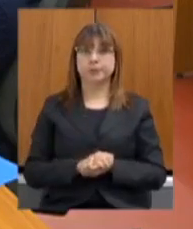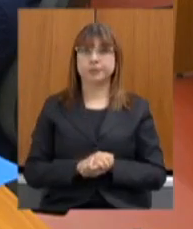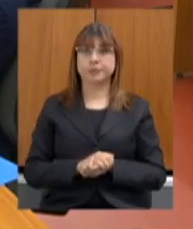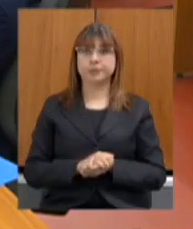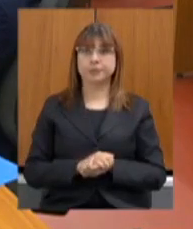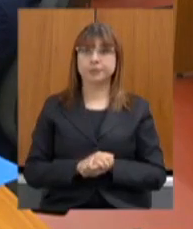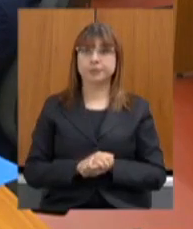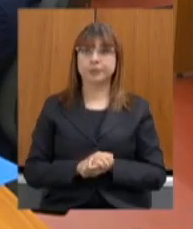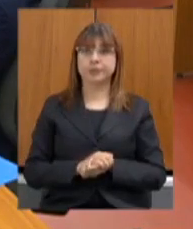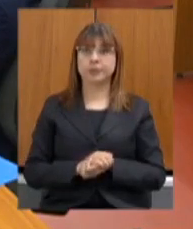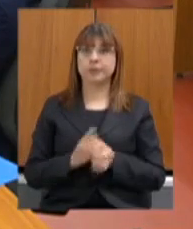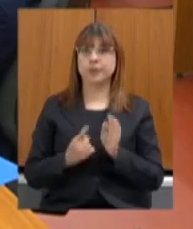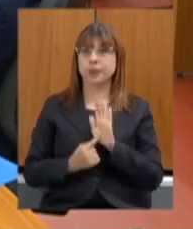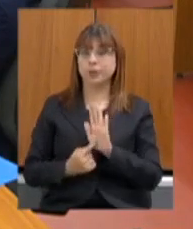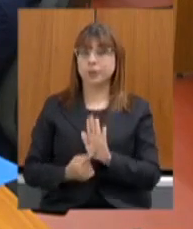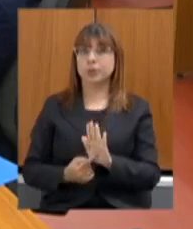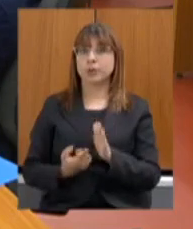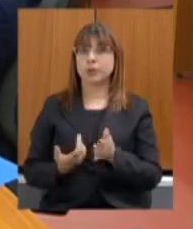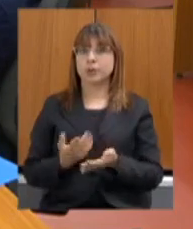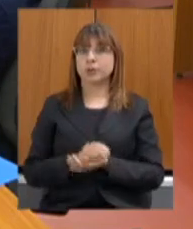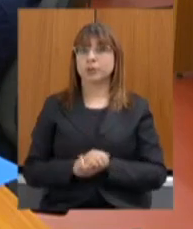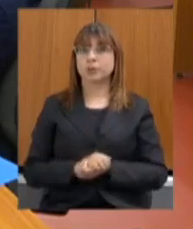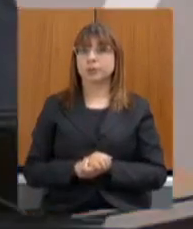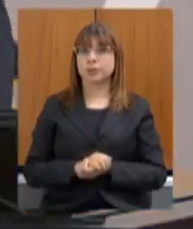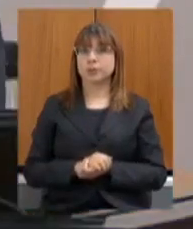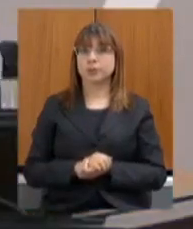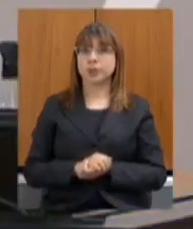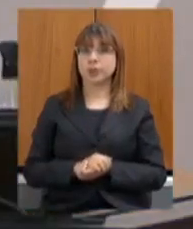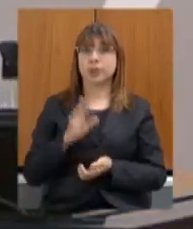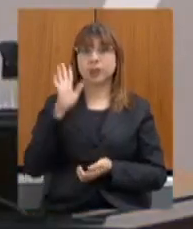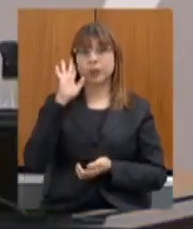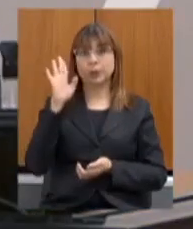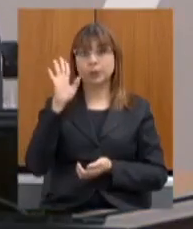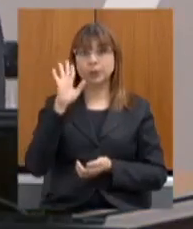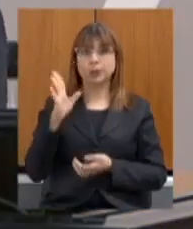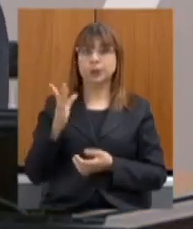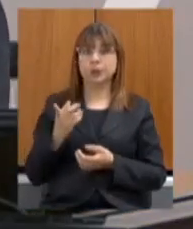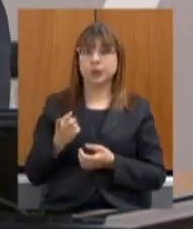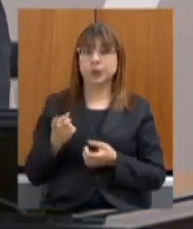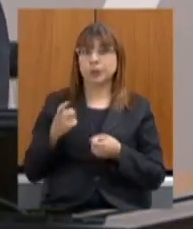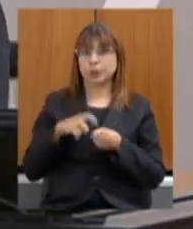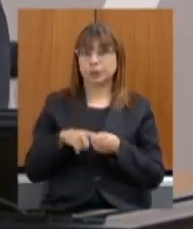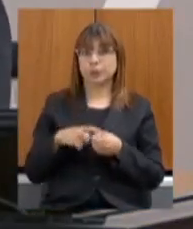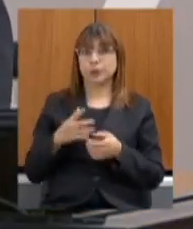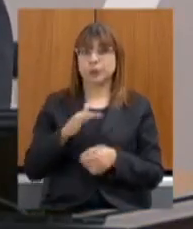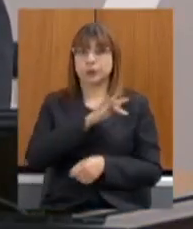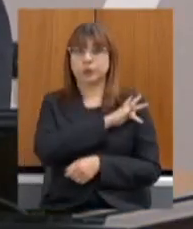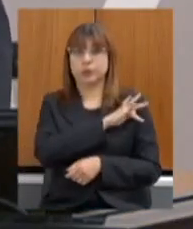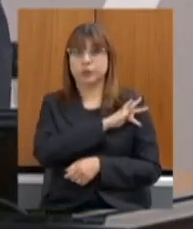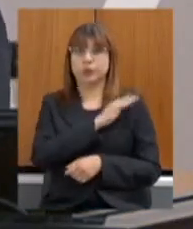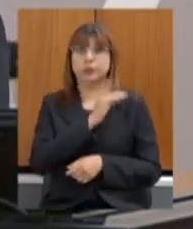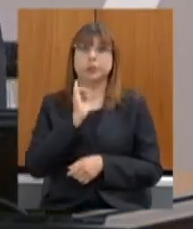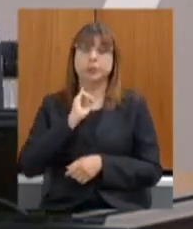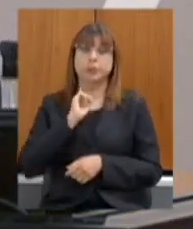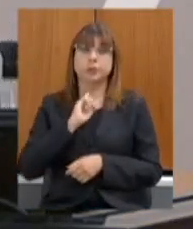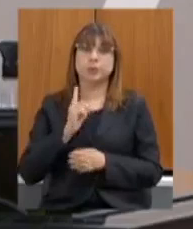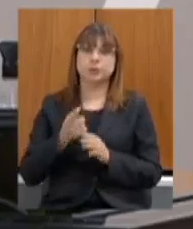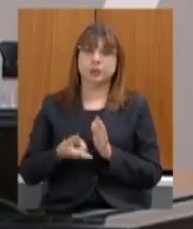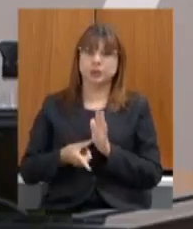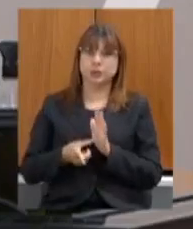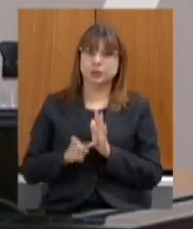argumento que eu acho que derruba um pouquinho essa teoria da recuperação fiscal de Minas trazida pelo